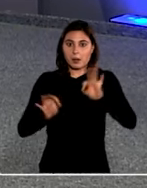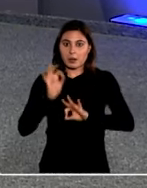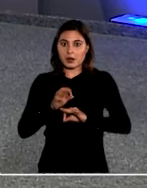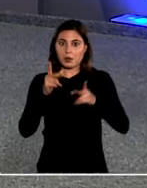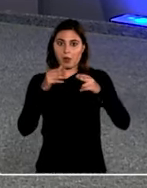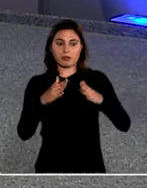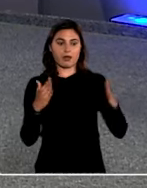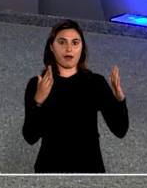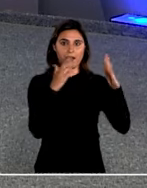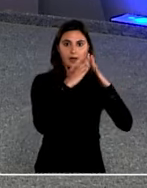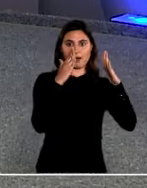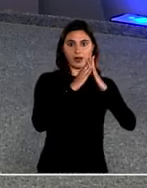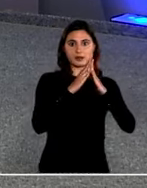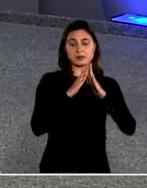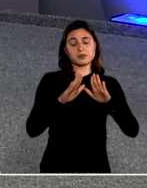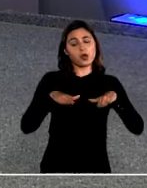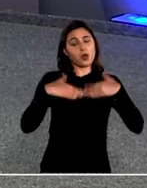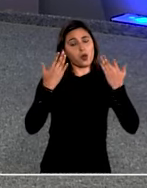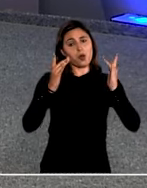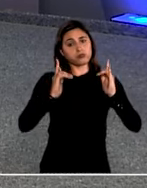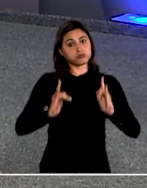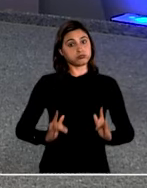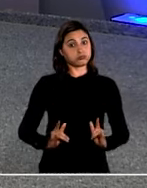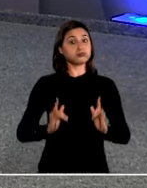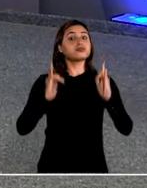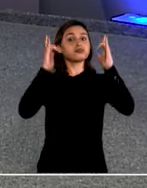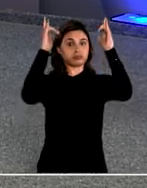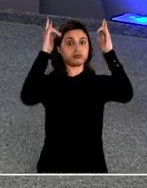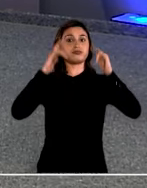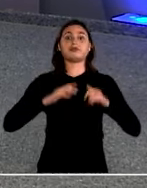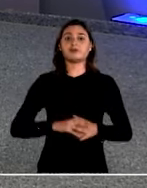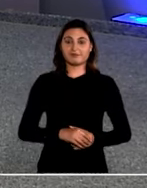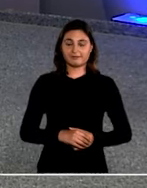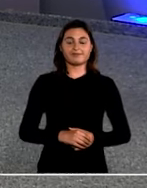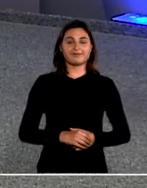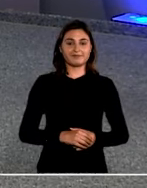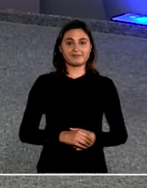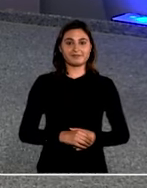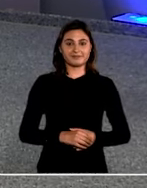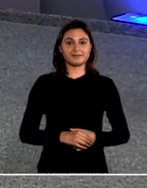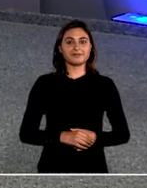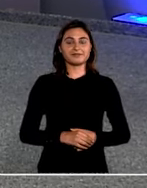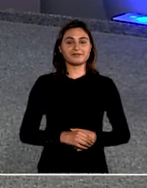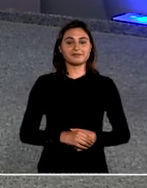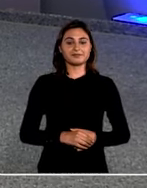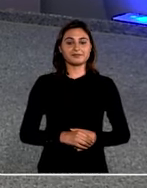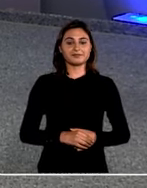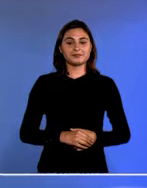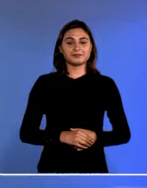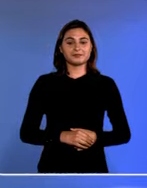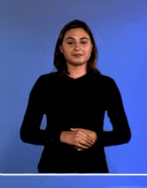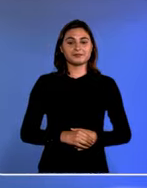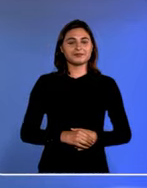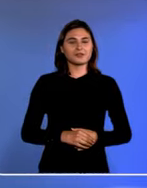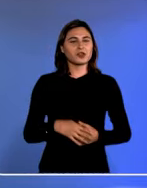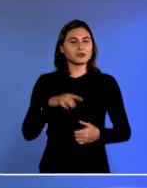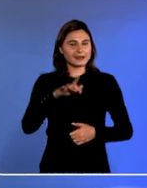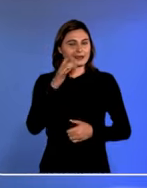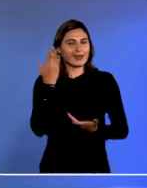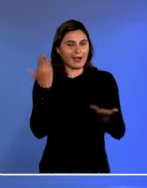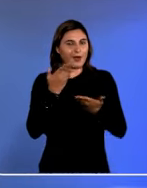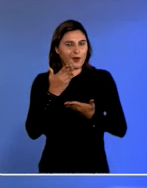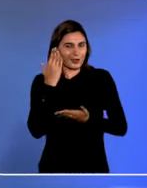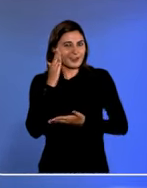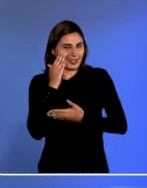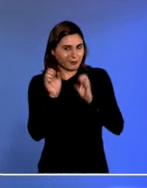horizontais uma casa quanto para aqueles em planos verticais um prédio ficou mais